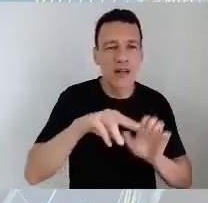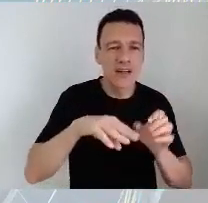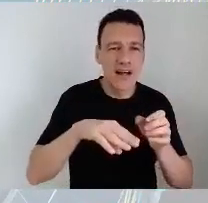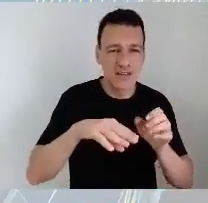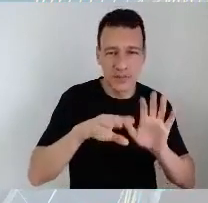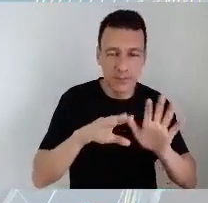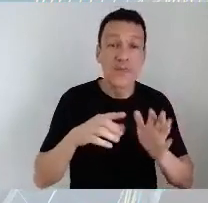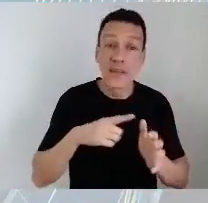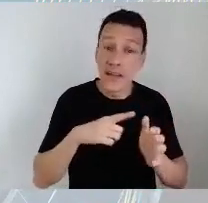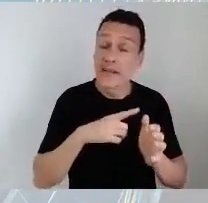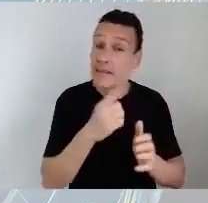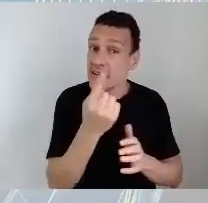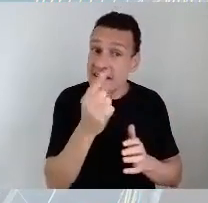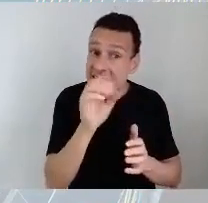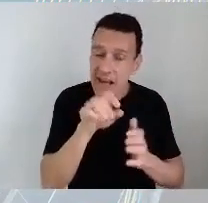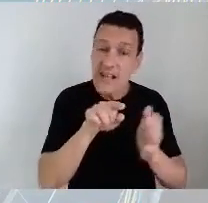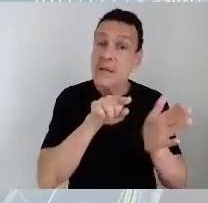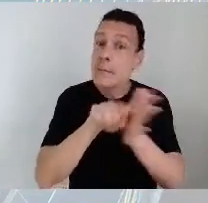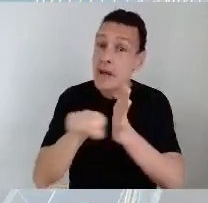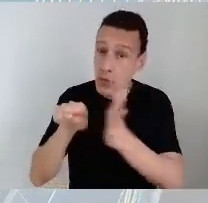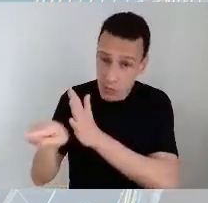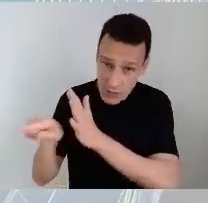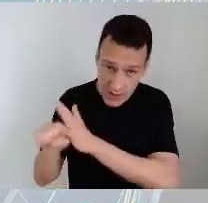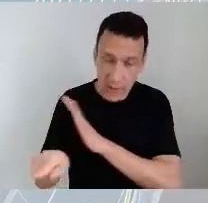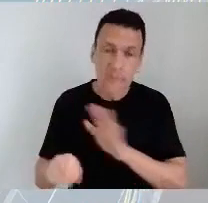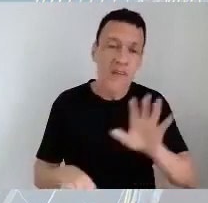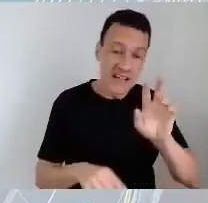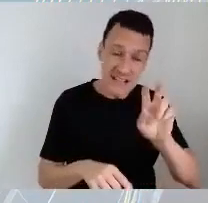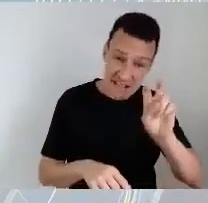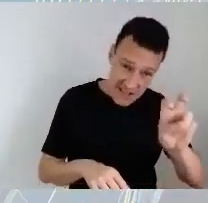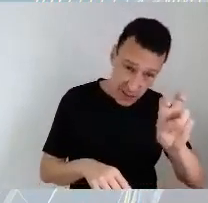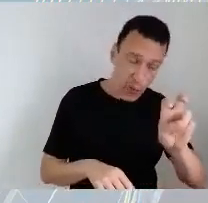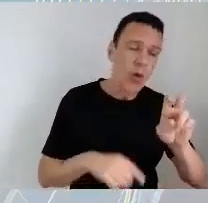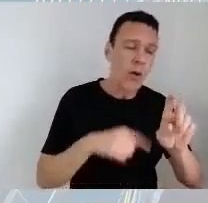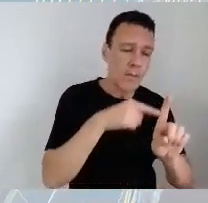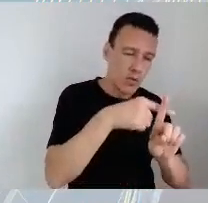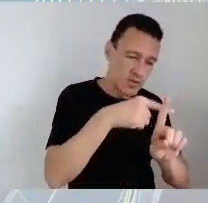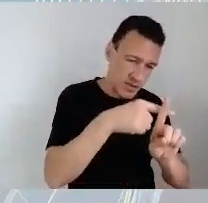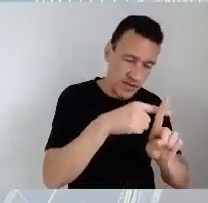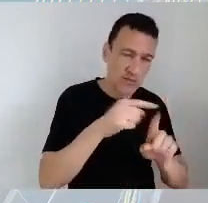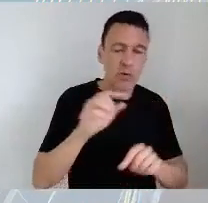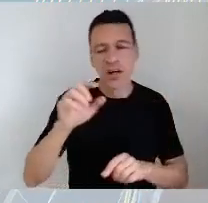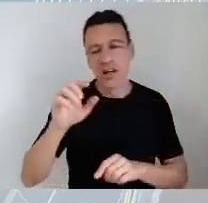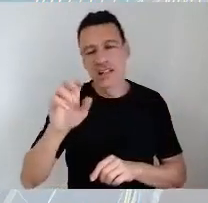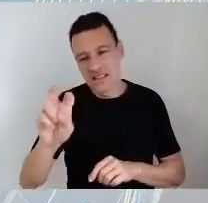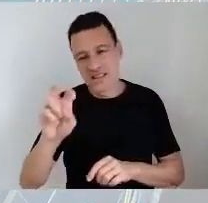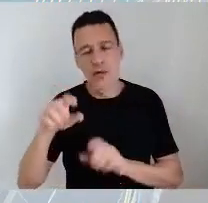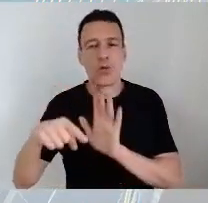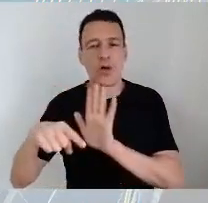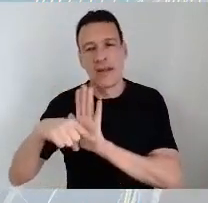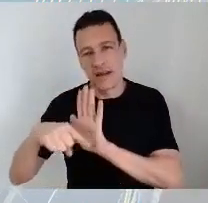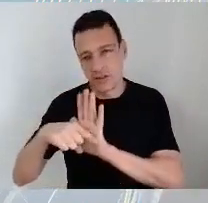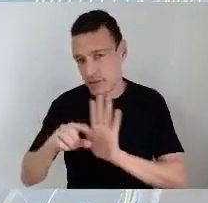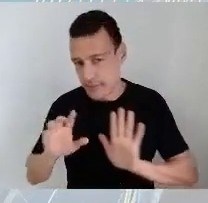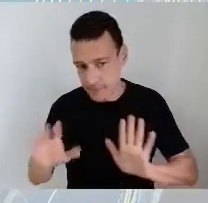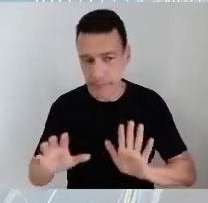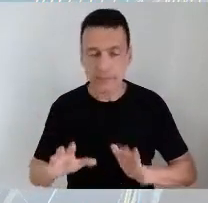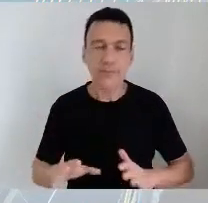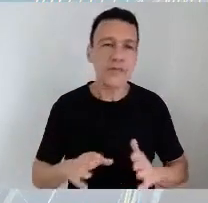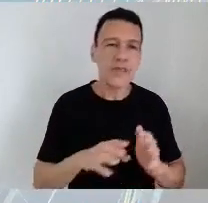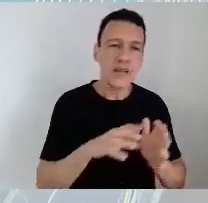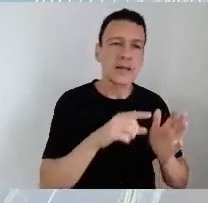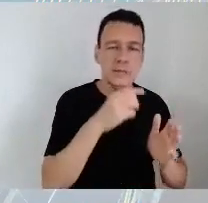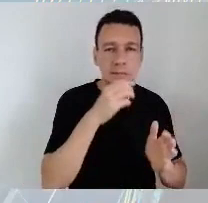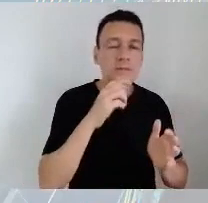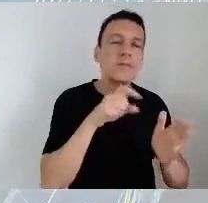tom positivo, 5 de tom positivo e 5 de tom negativo. Essas perguntas têm essa proposta